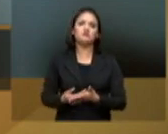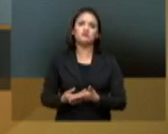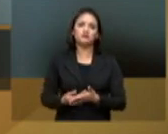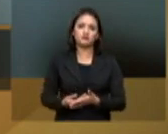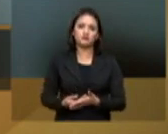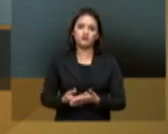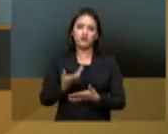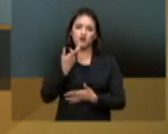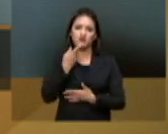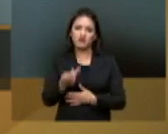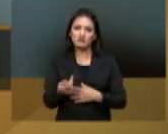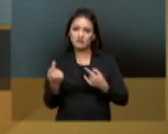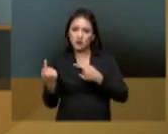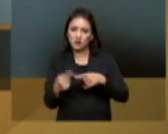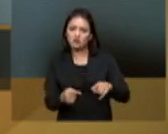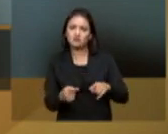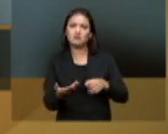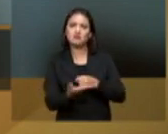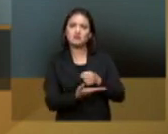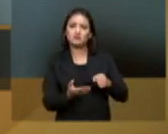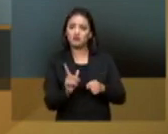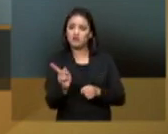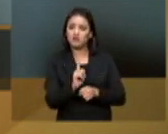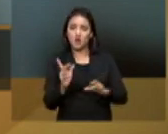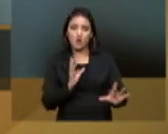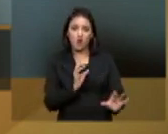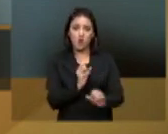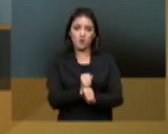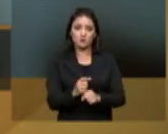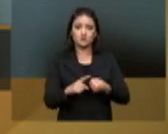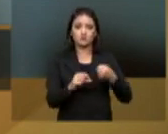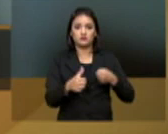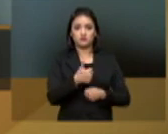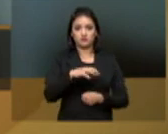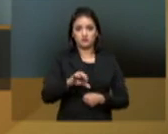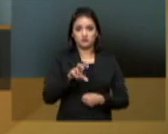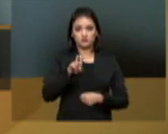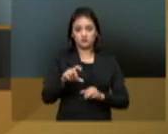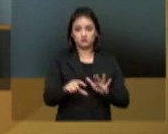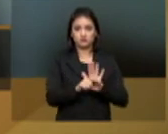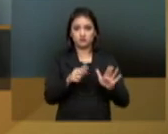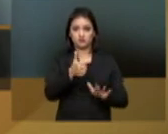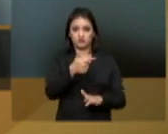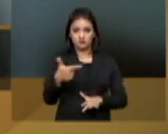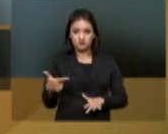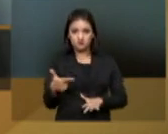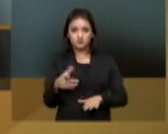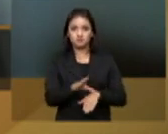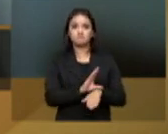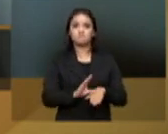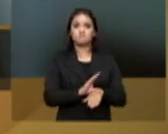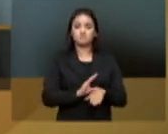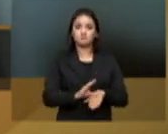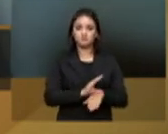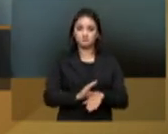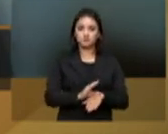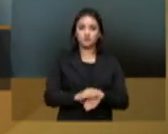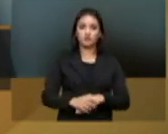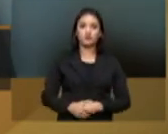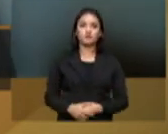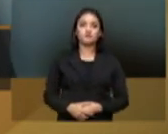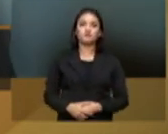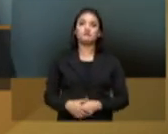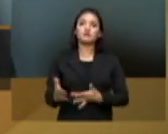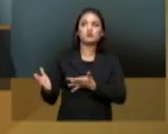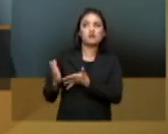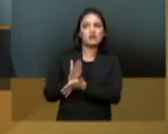não cumulatividade, artigo 195, parágrafo 12 da Constituição, não violaria